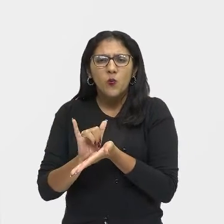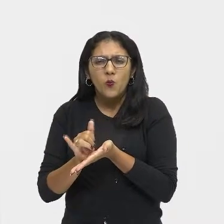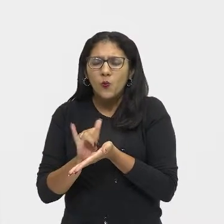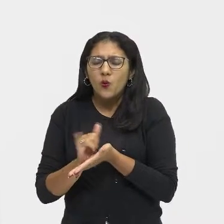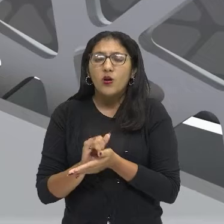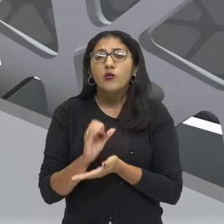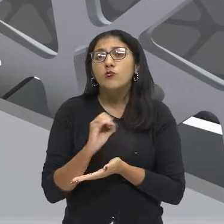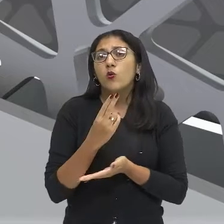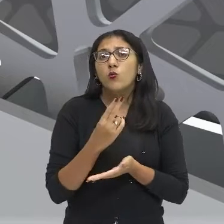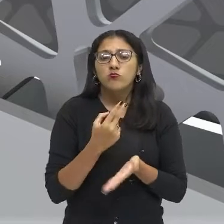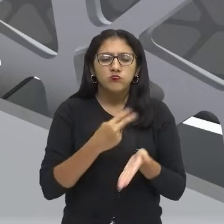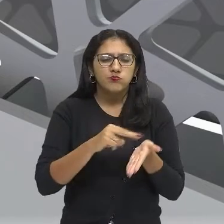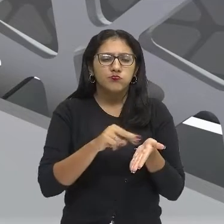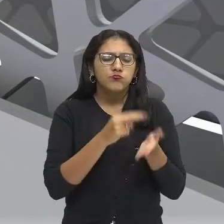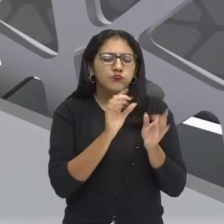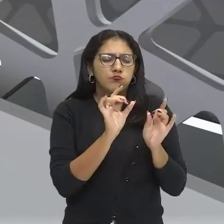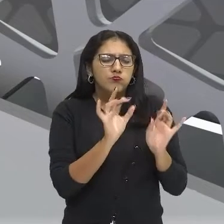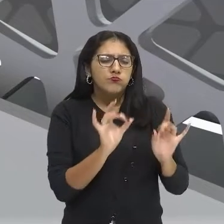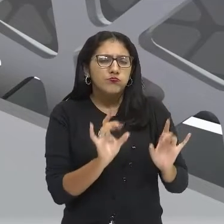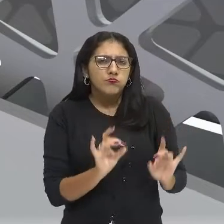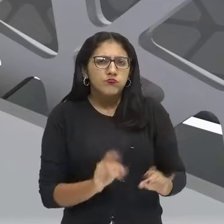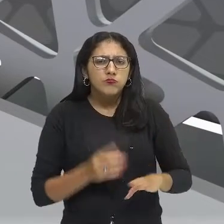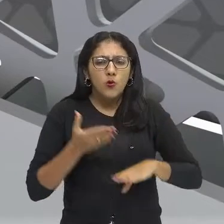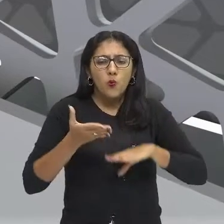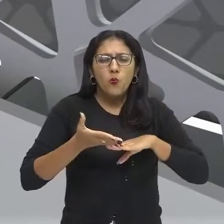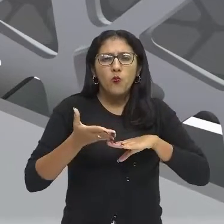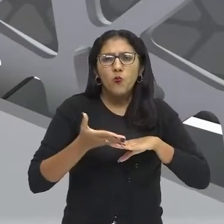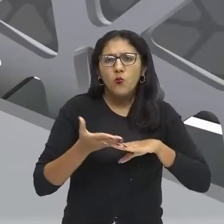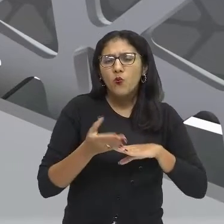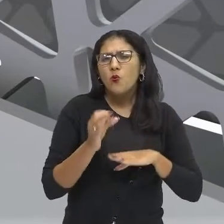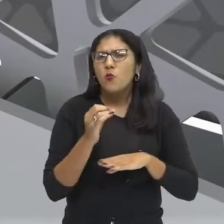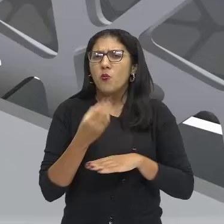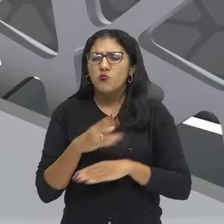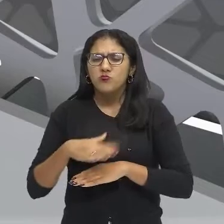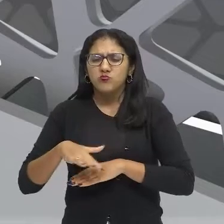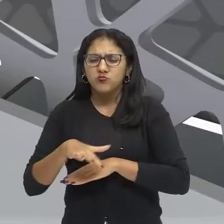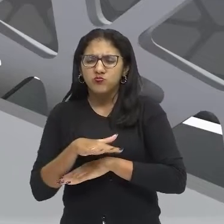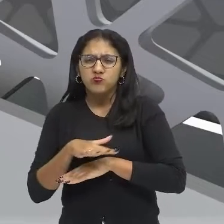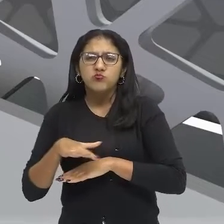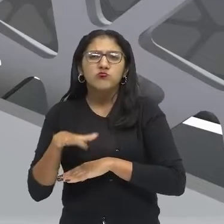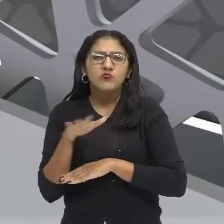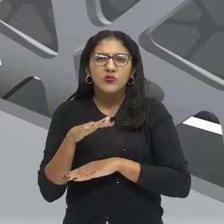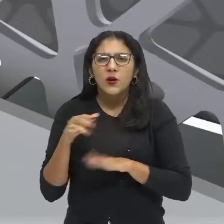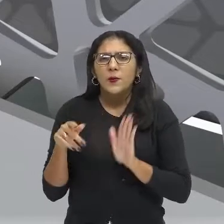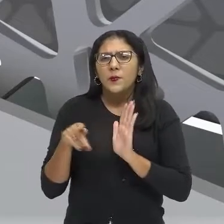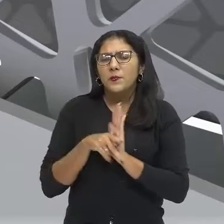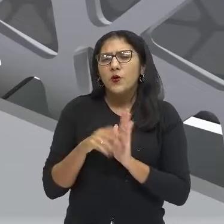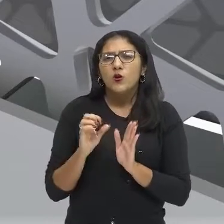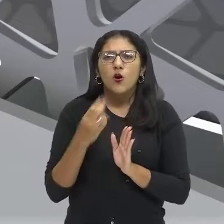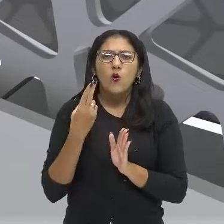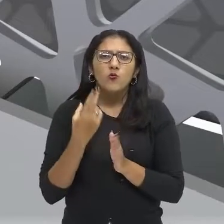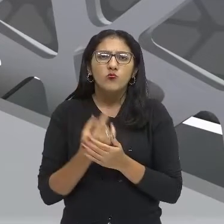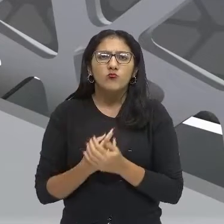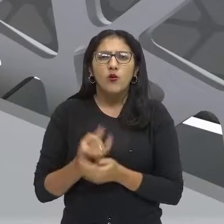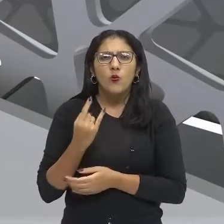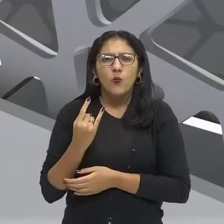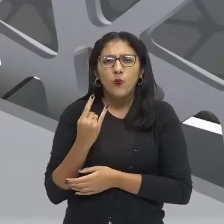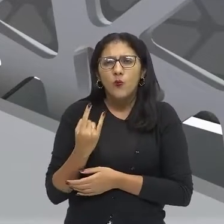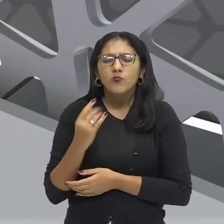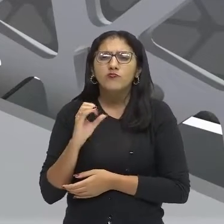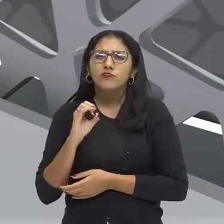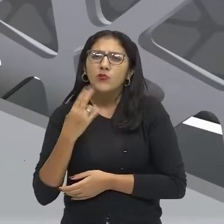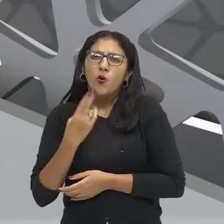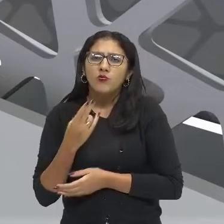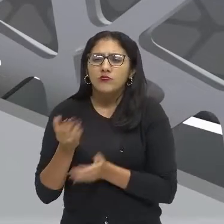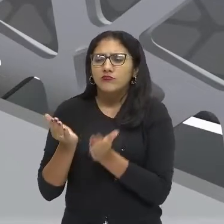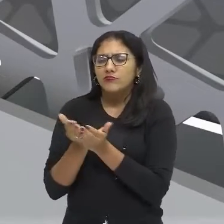danças clássicas, danças contemporâneas, danças urbanas, dança gótica,